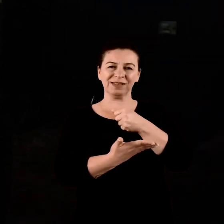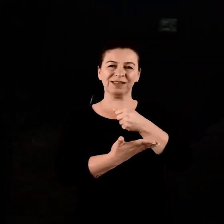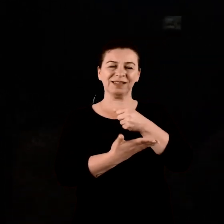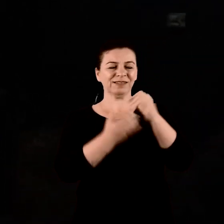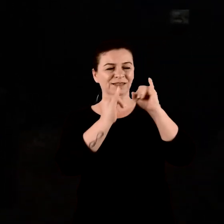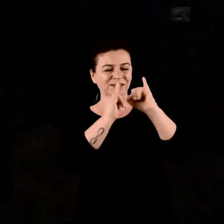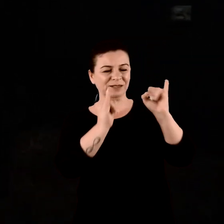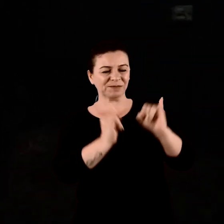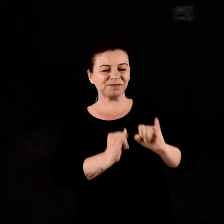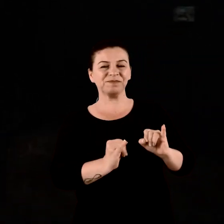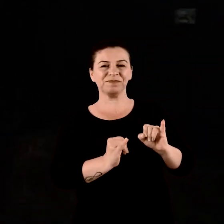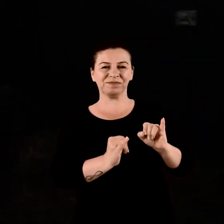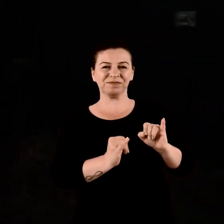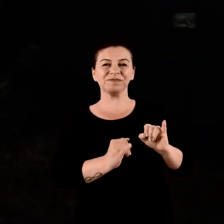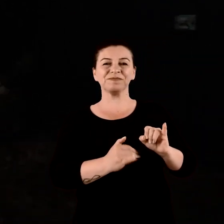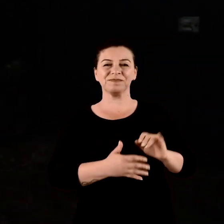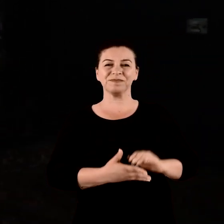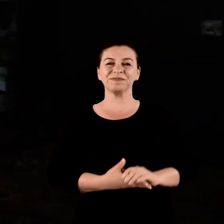Linda peça.